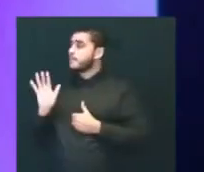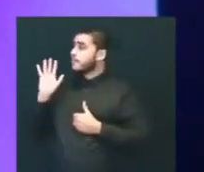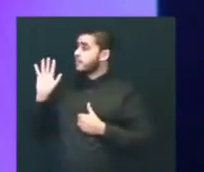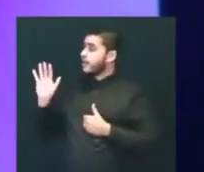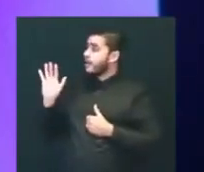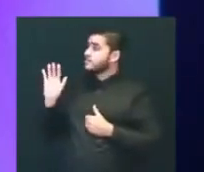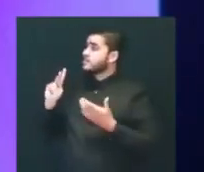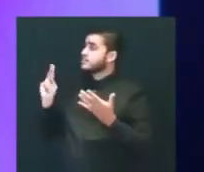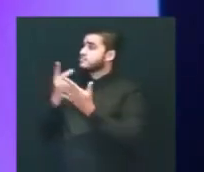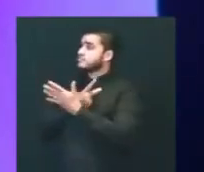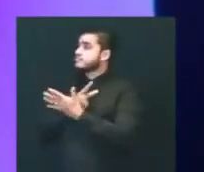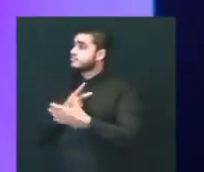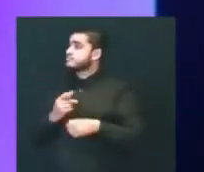infelizmente,